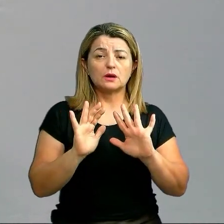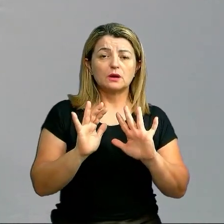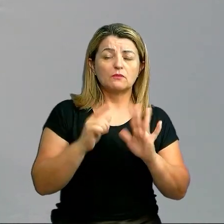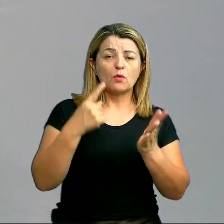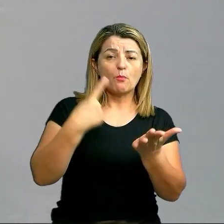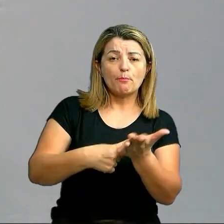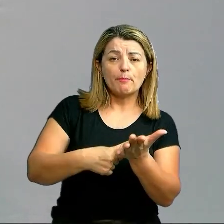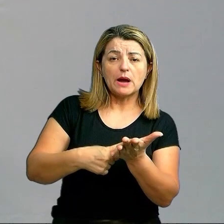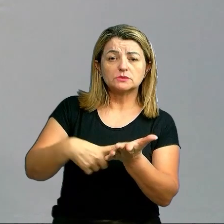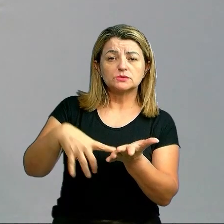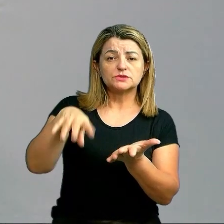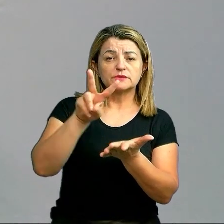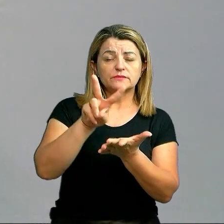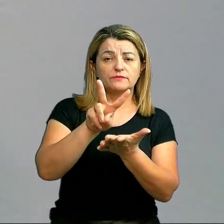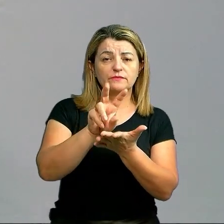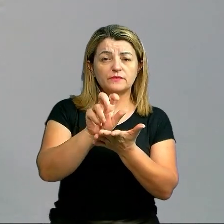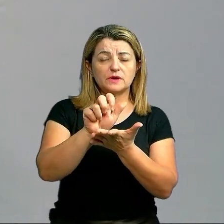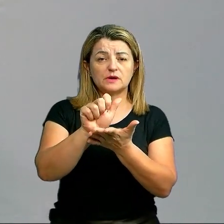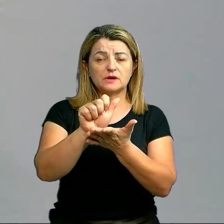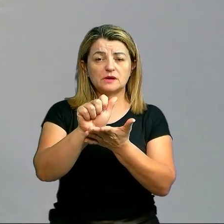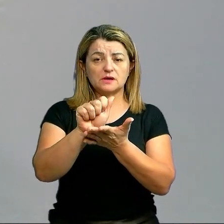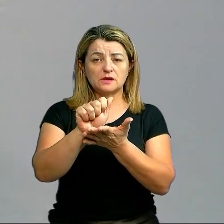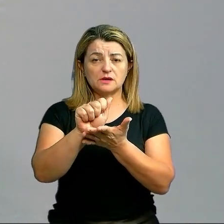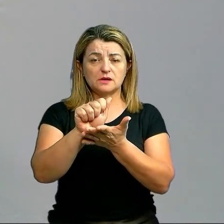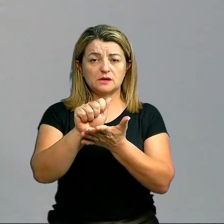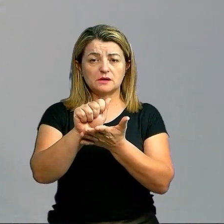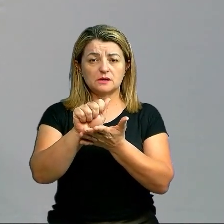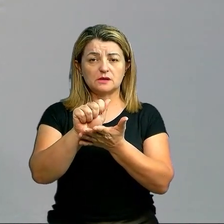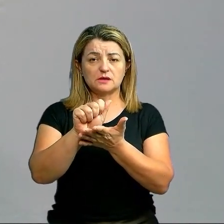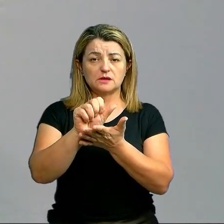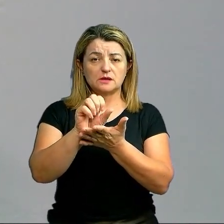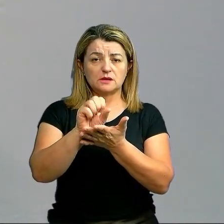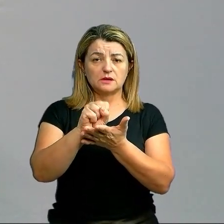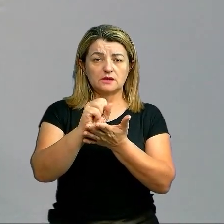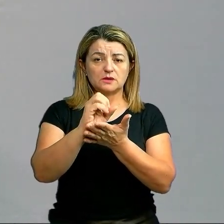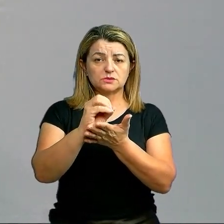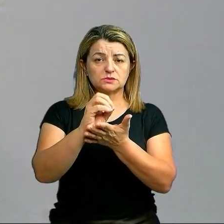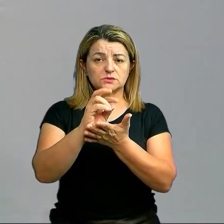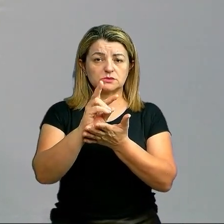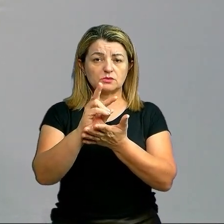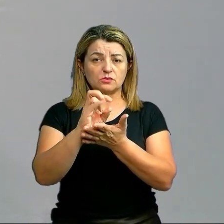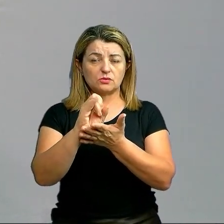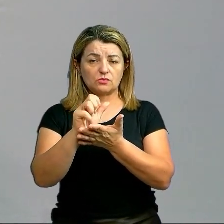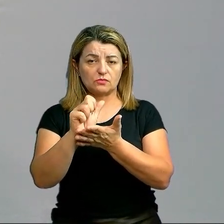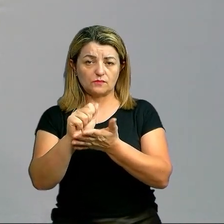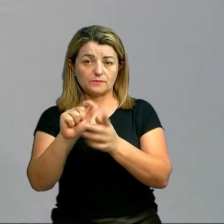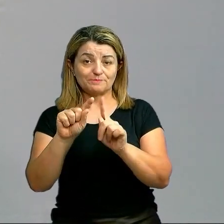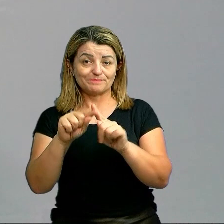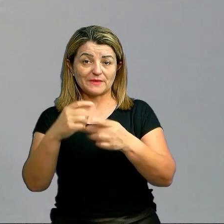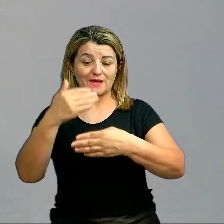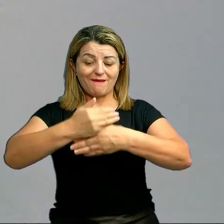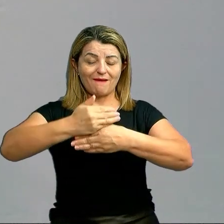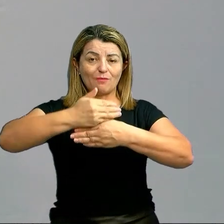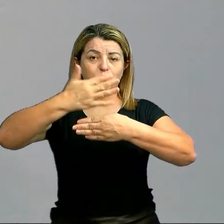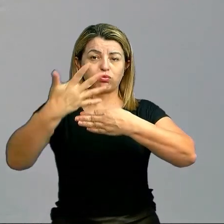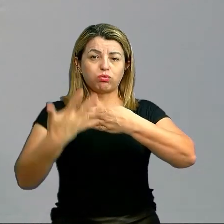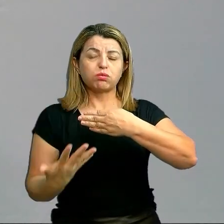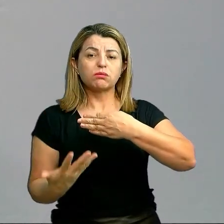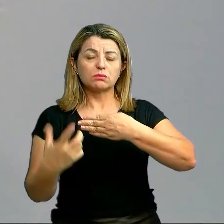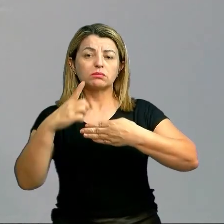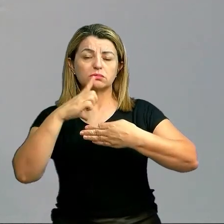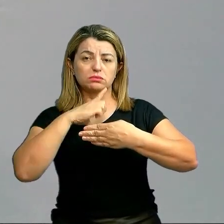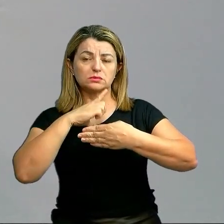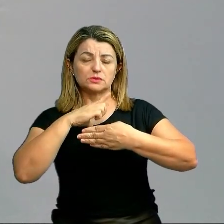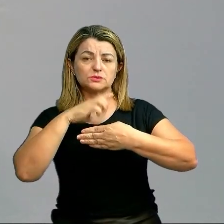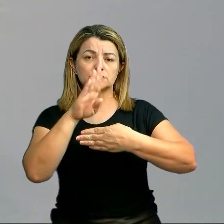de Varsóvia, né? Porém, o que é que aconteceu? Com a queda do Muro de Berlim em 48, com a dissolução